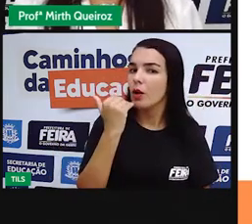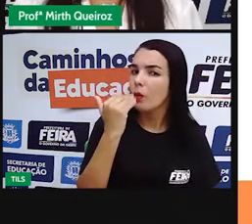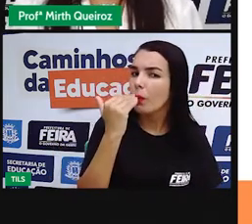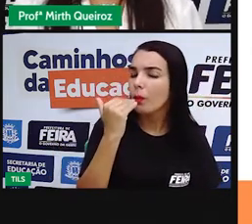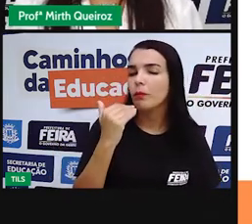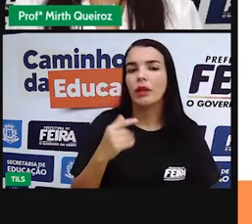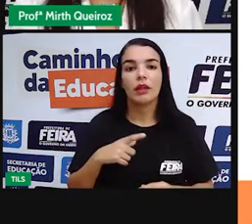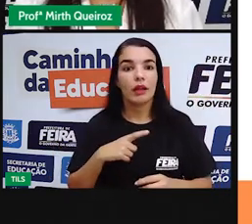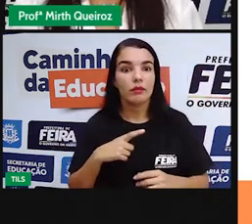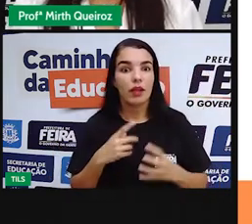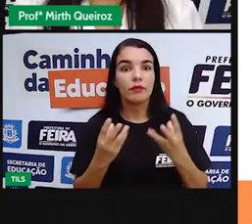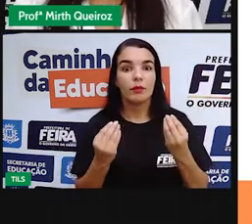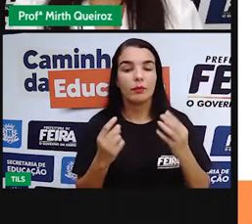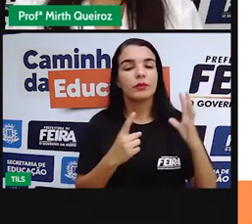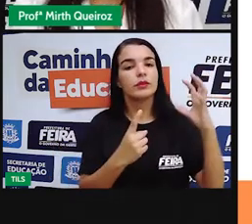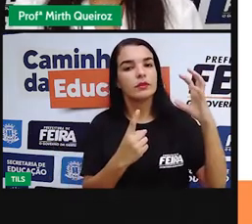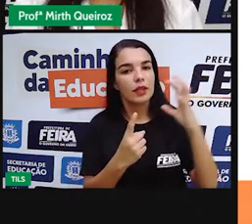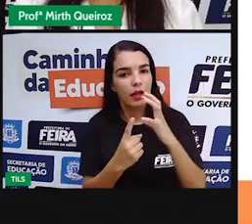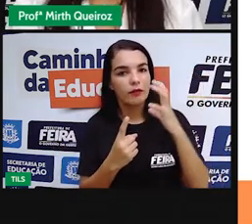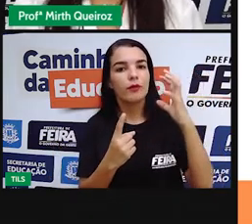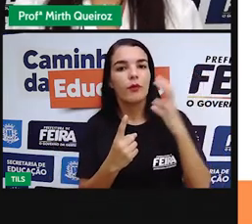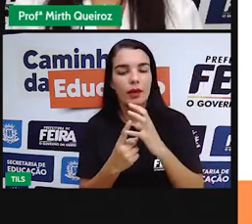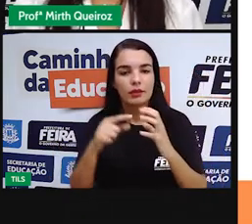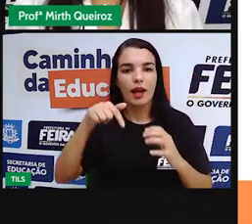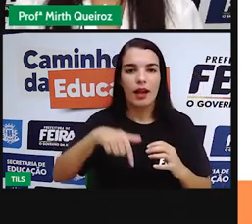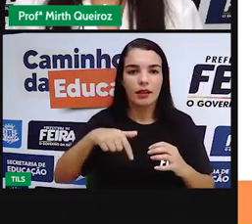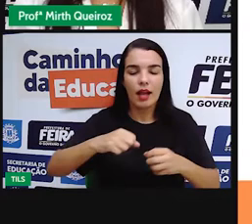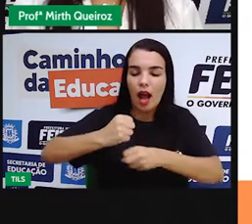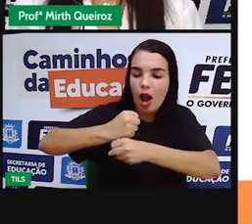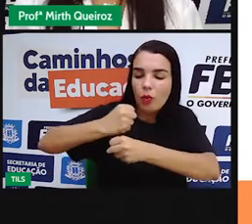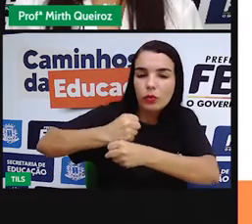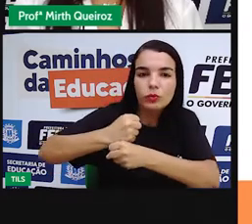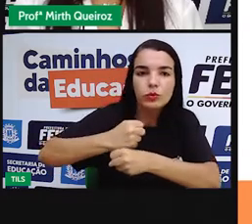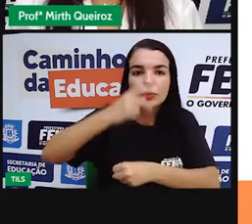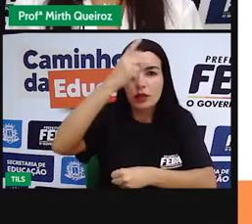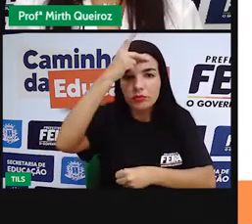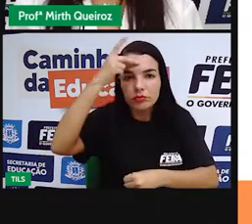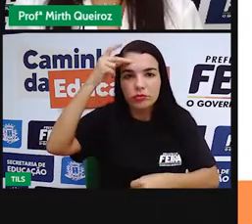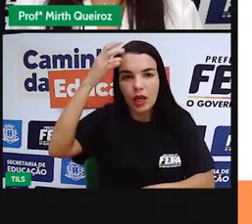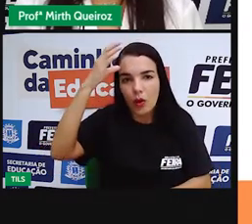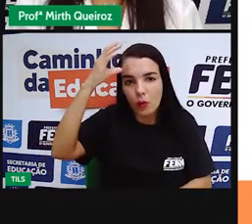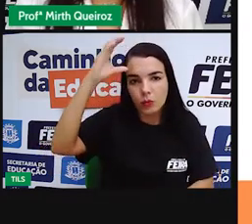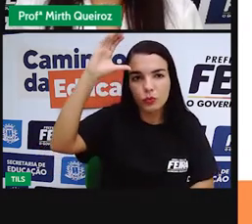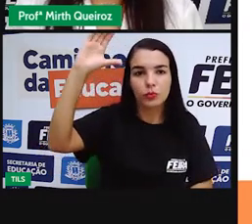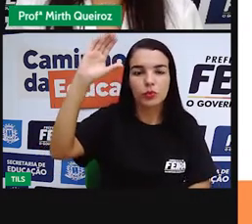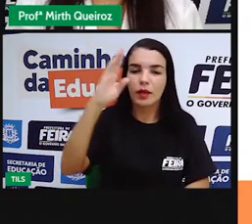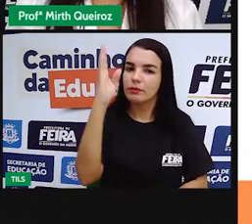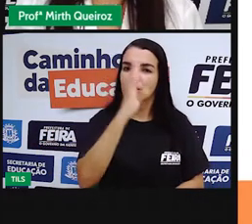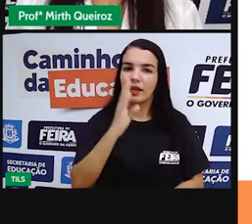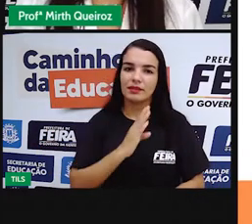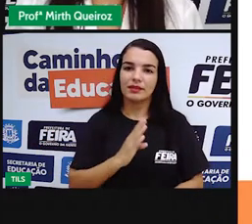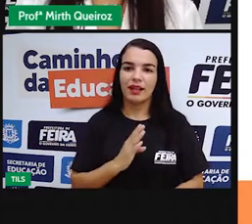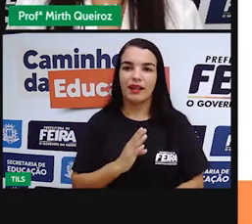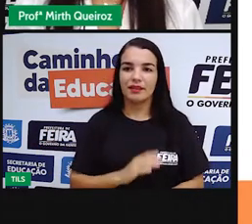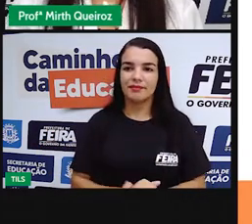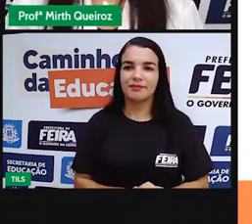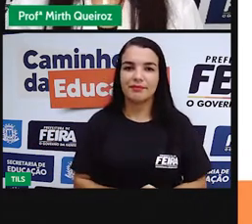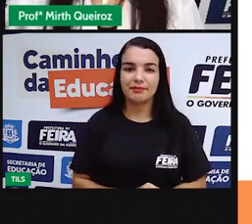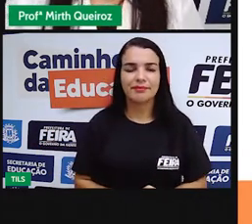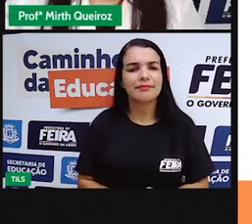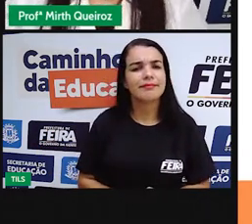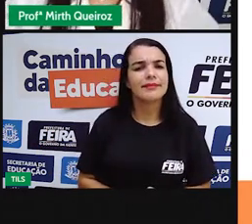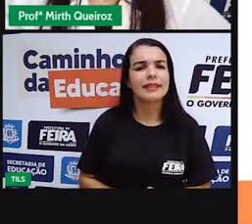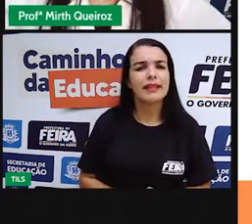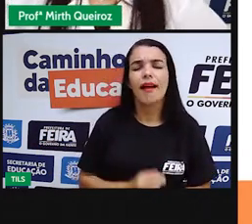aí influenciaram também muito na formação da cultura brasileira, né?